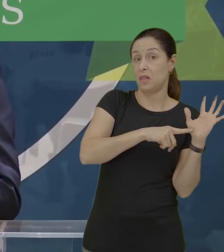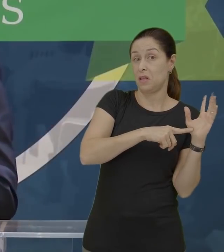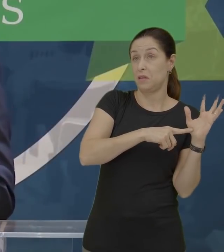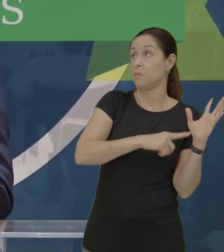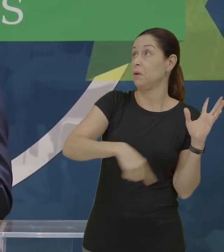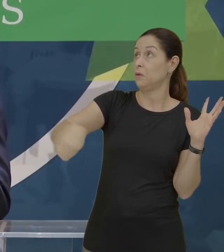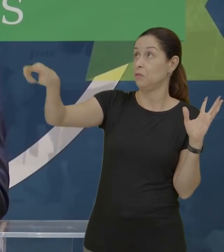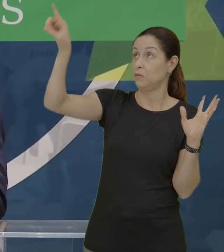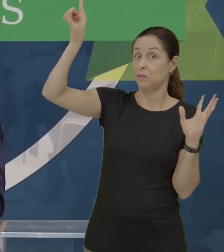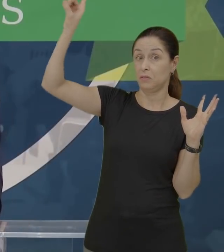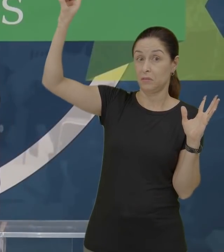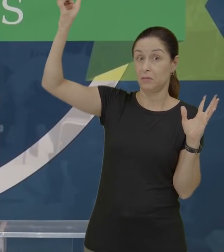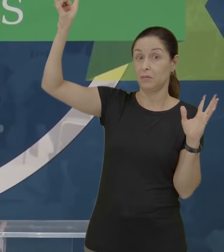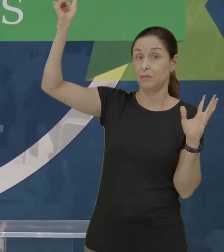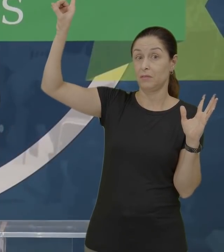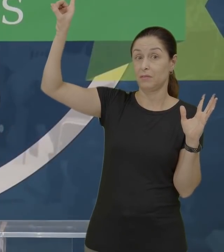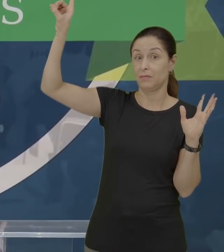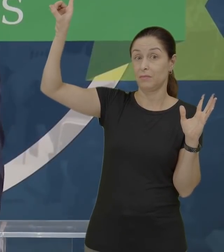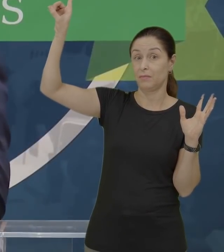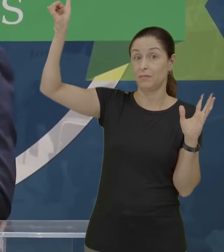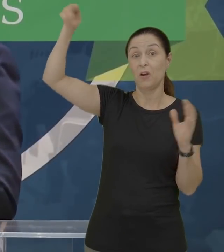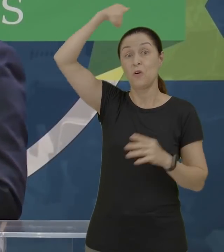nas mãos do divino pastor,